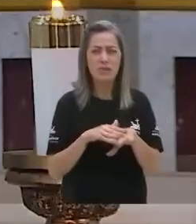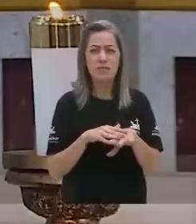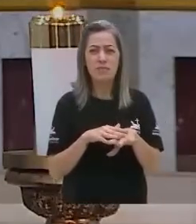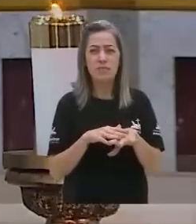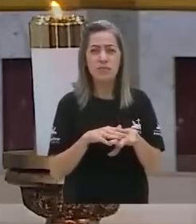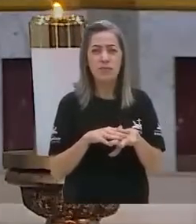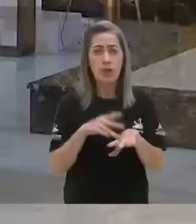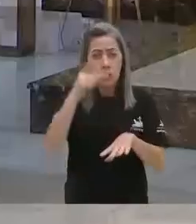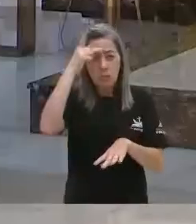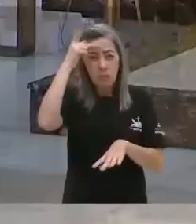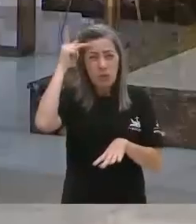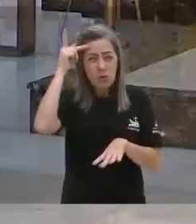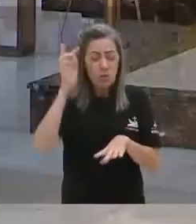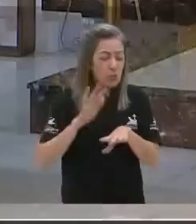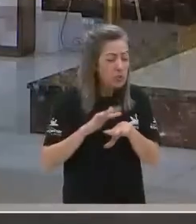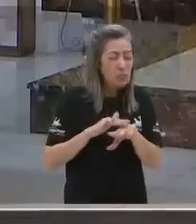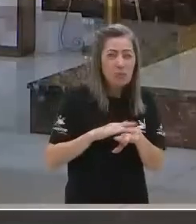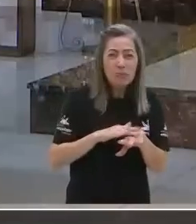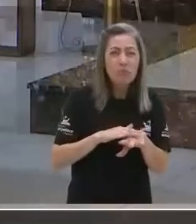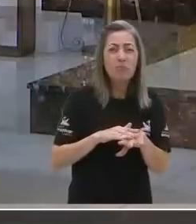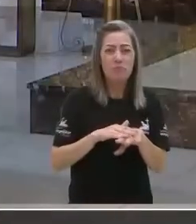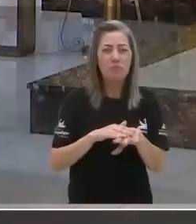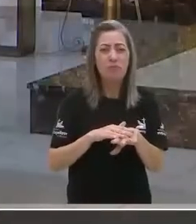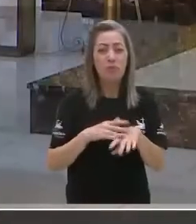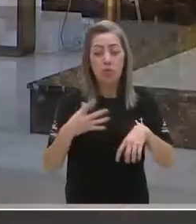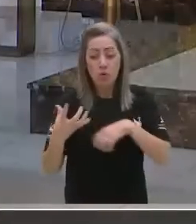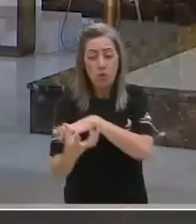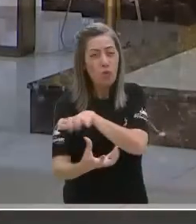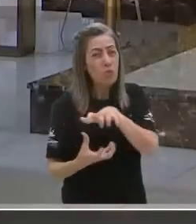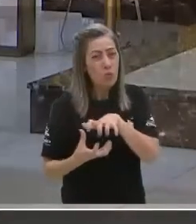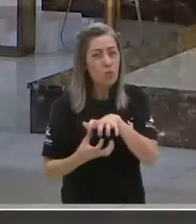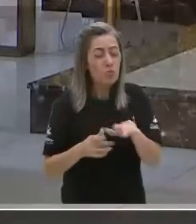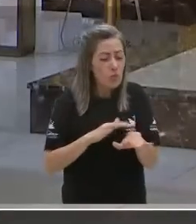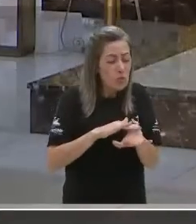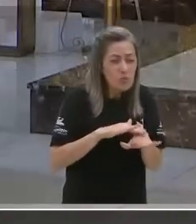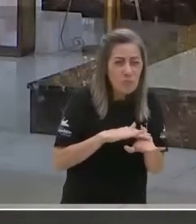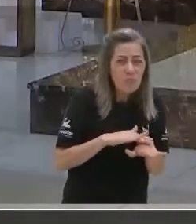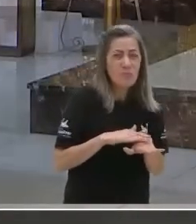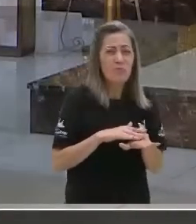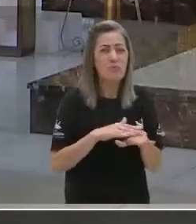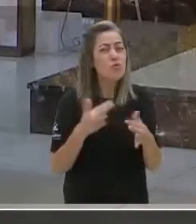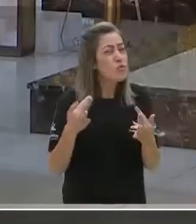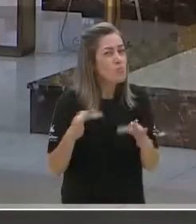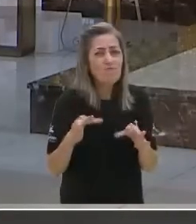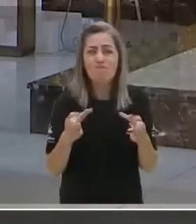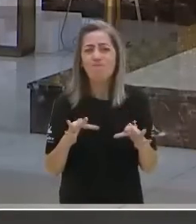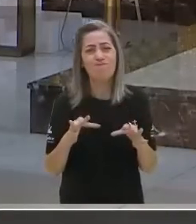pessoas machucadas, a humanidade está machucada.